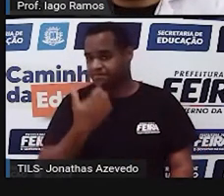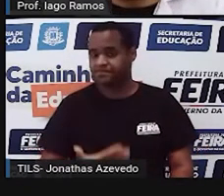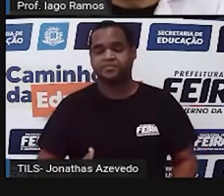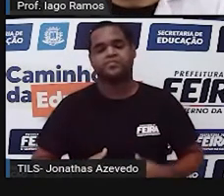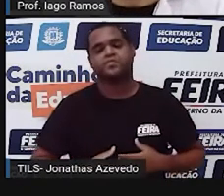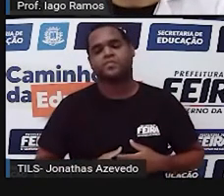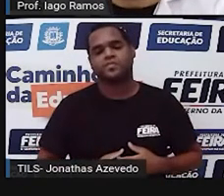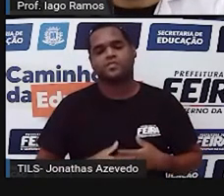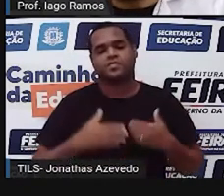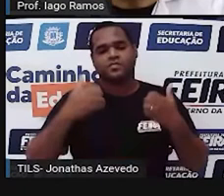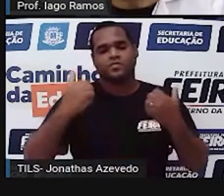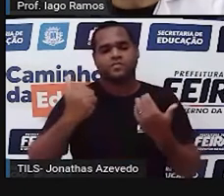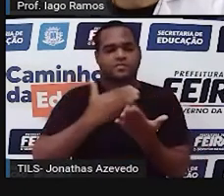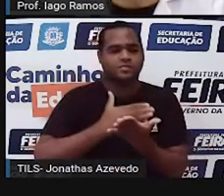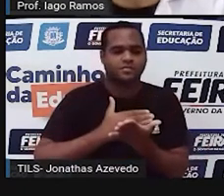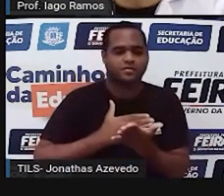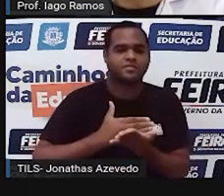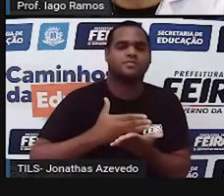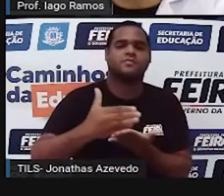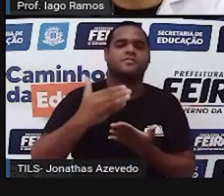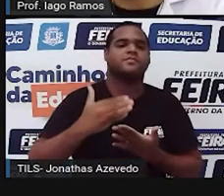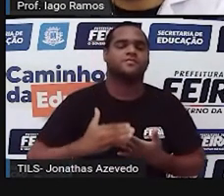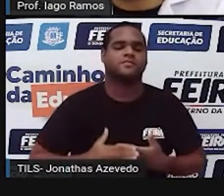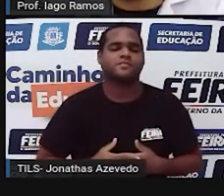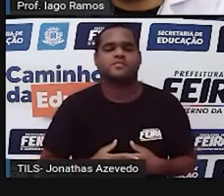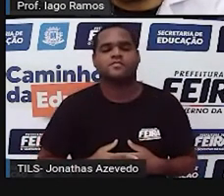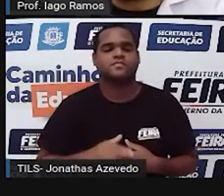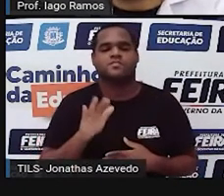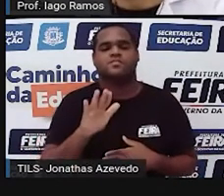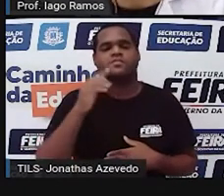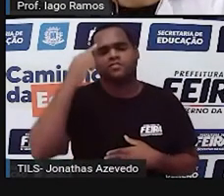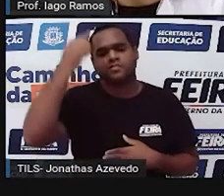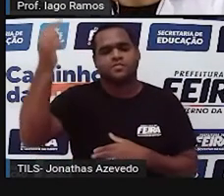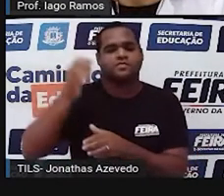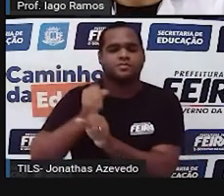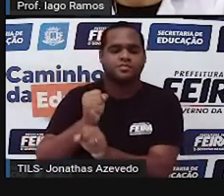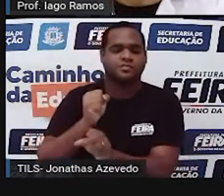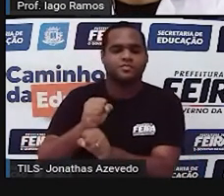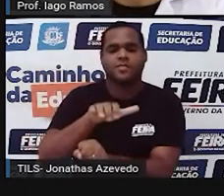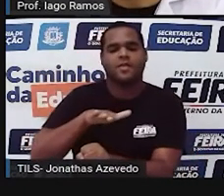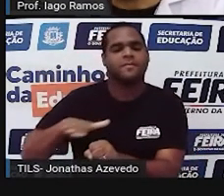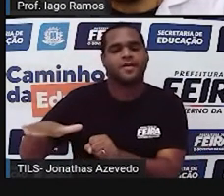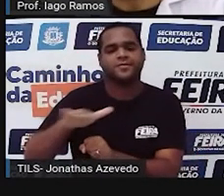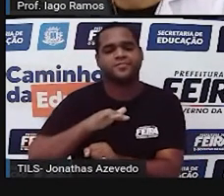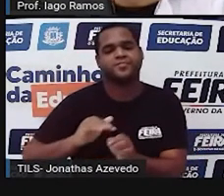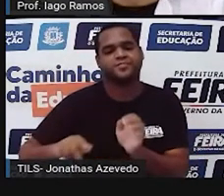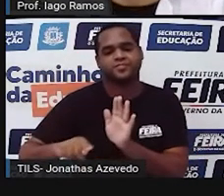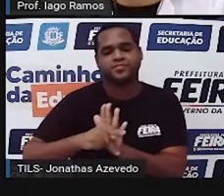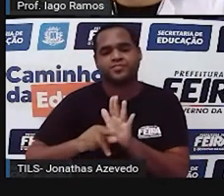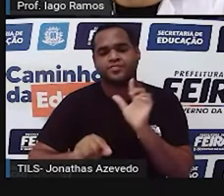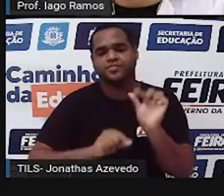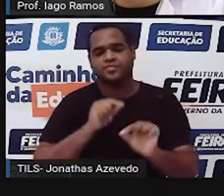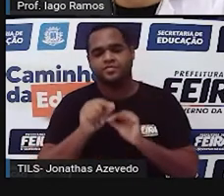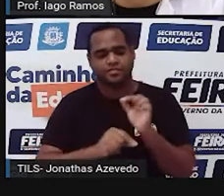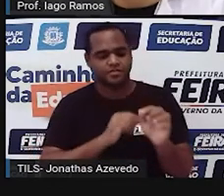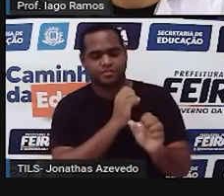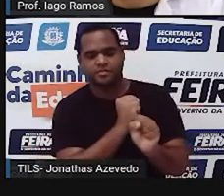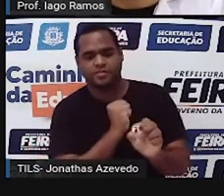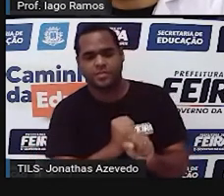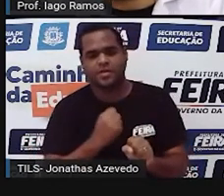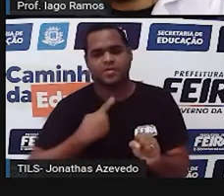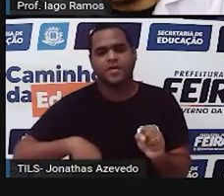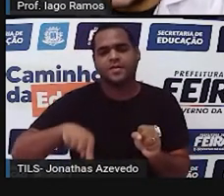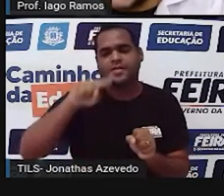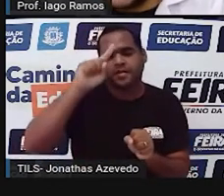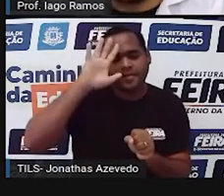vamos chegar lá tá para a gente chegar nessa parte do cálculo eu queria é que a gente